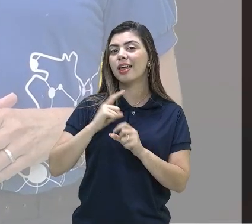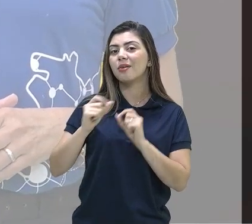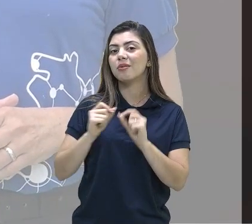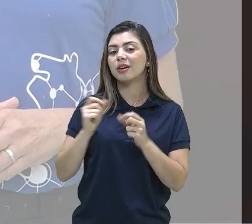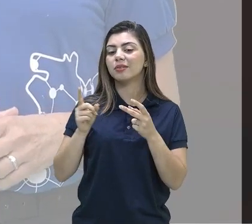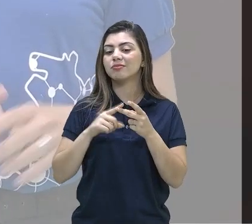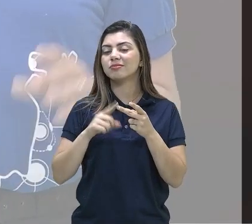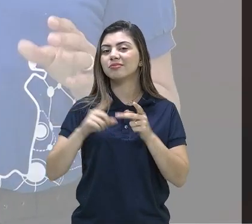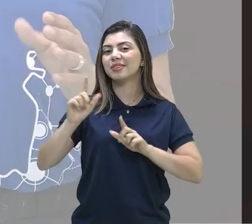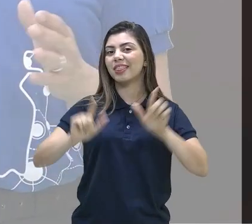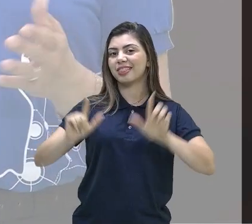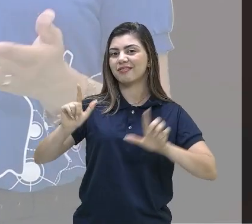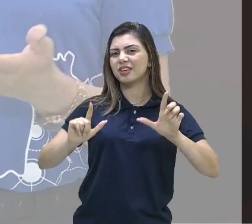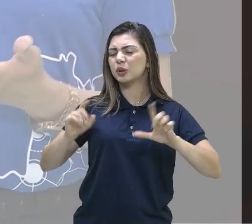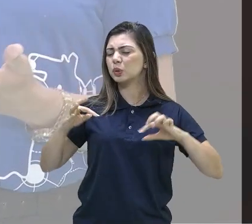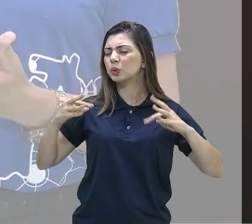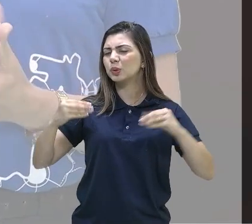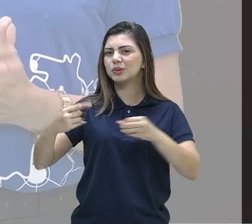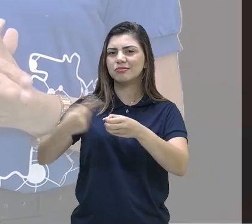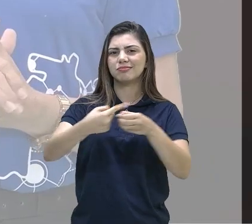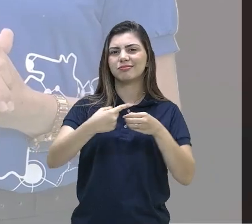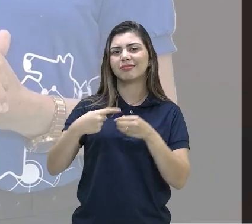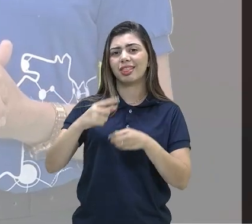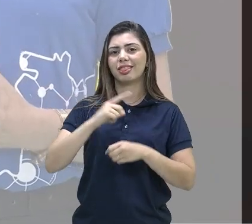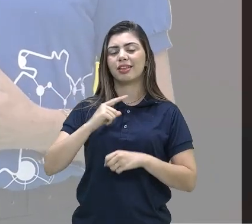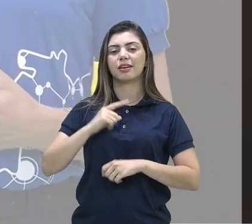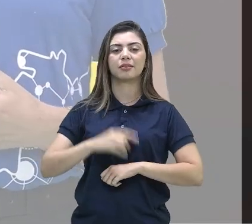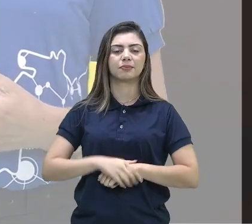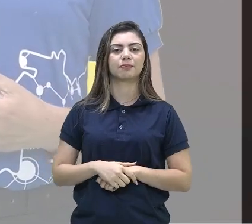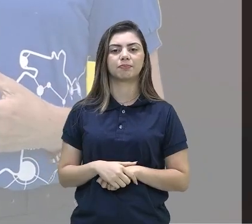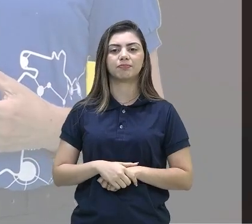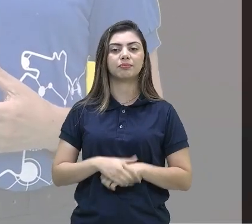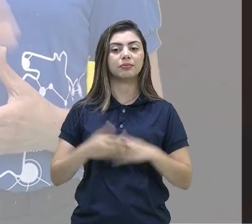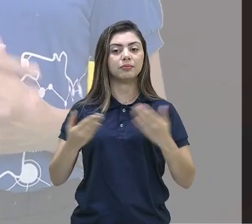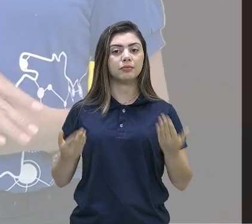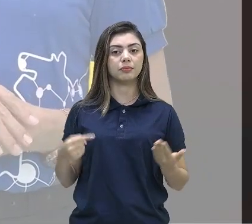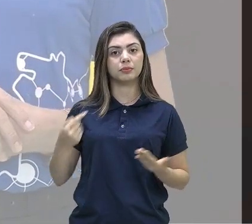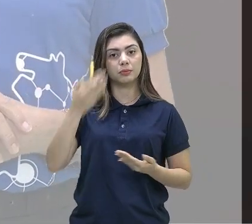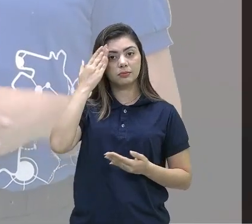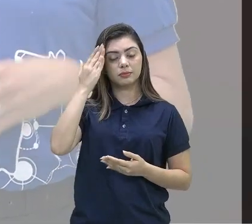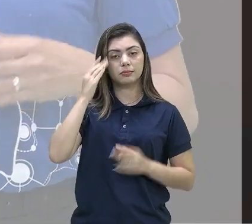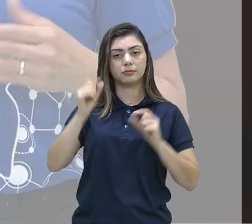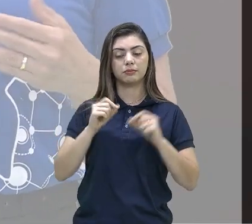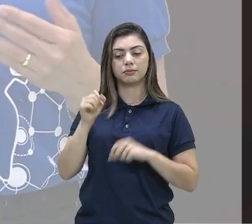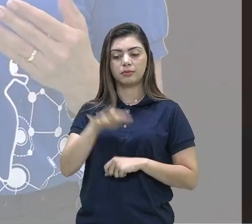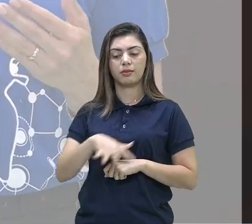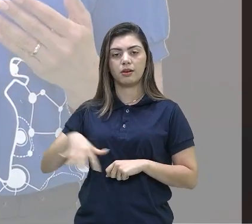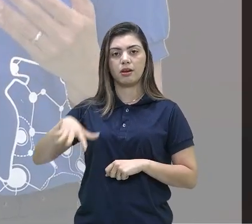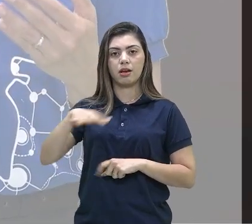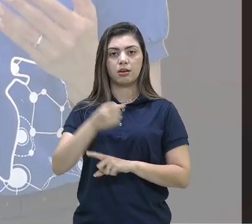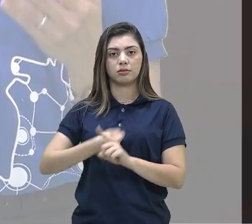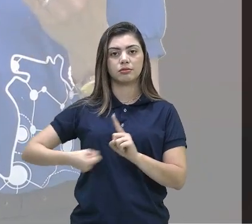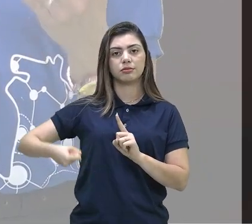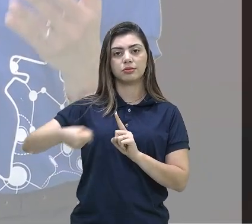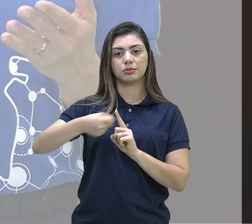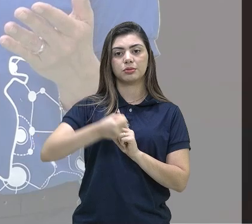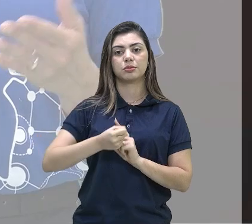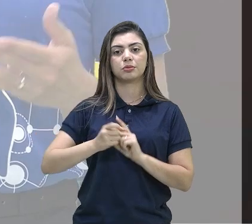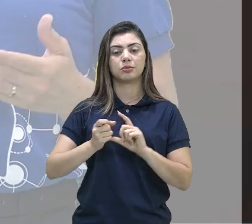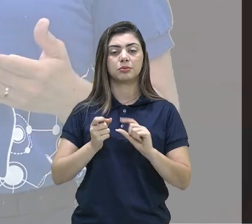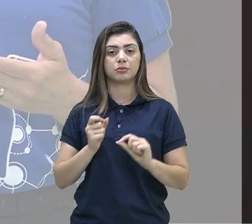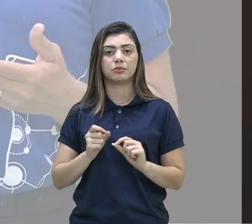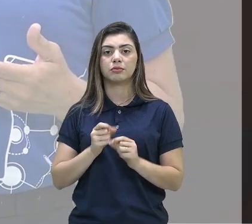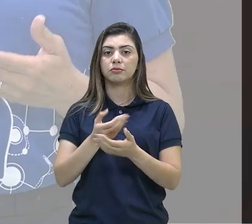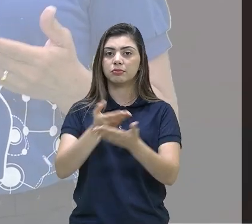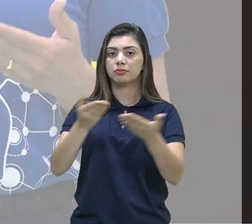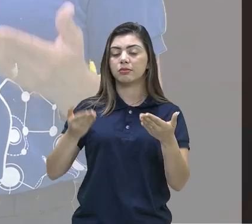de televisão. E aí, podemos dizer, sociologicamente falando, que já tem aí nesse